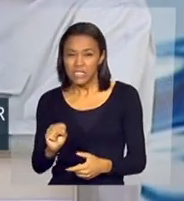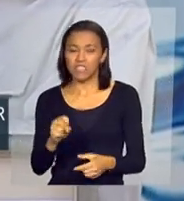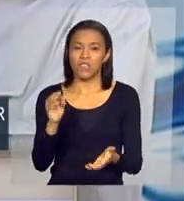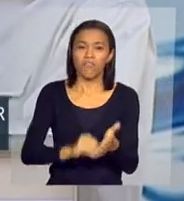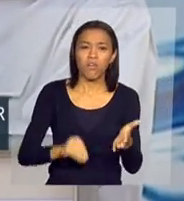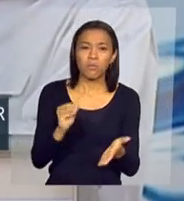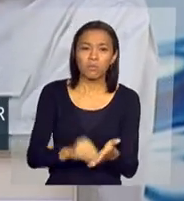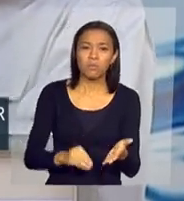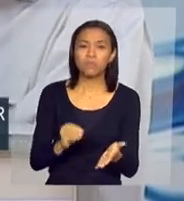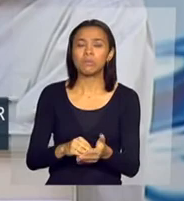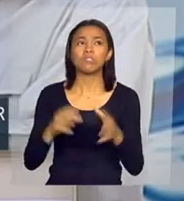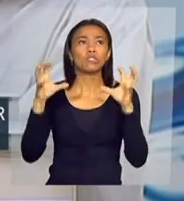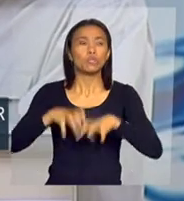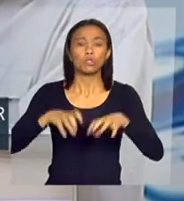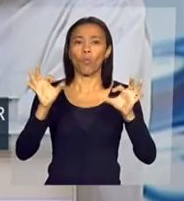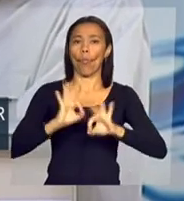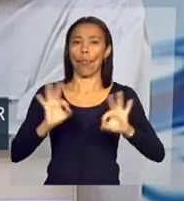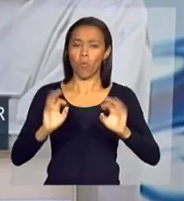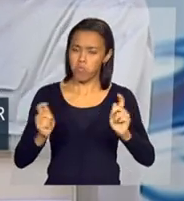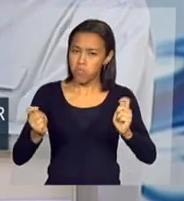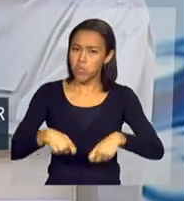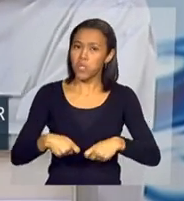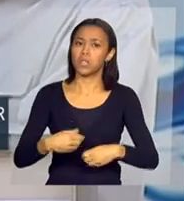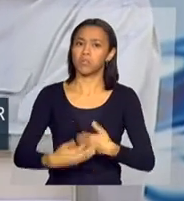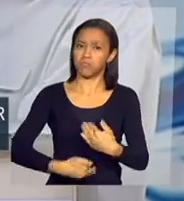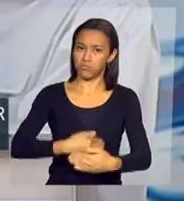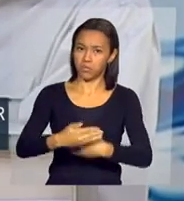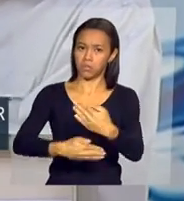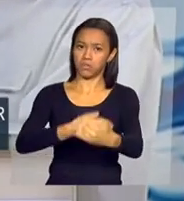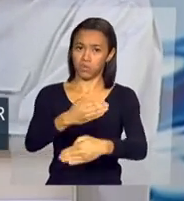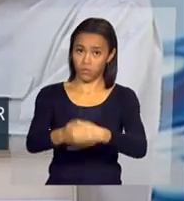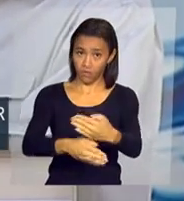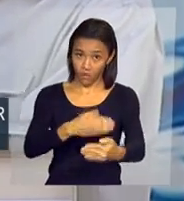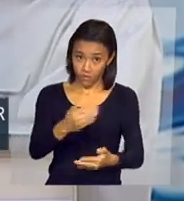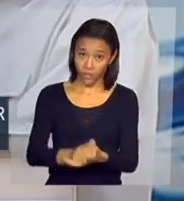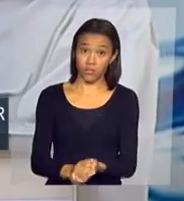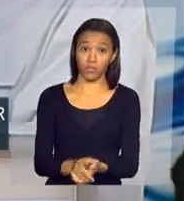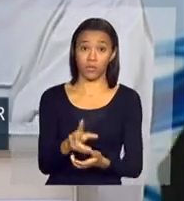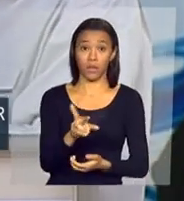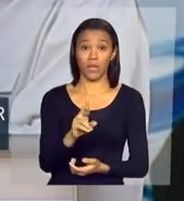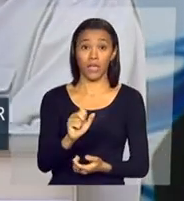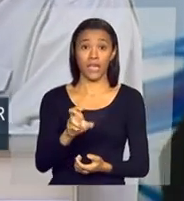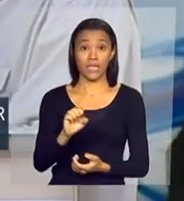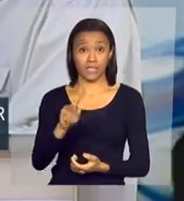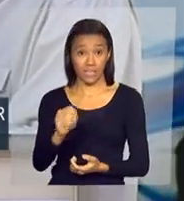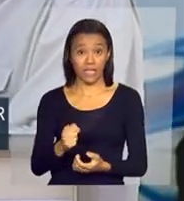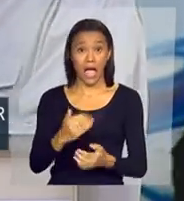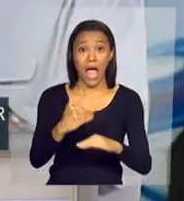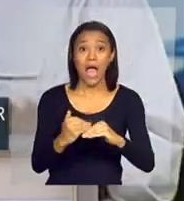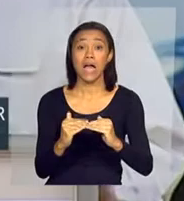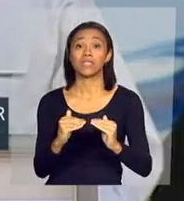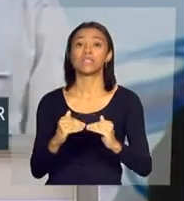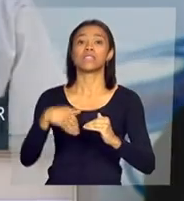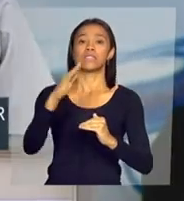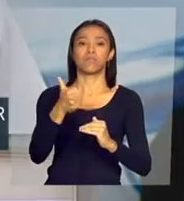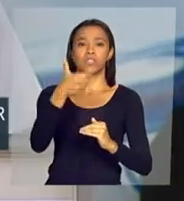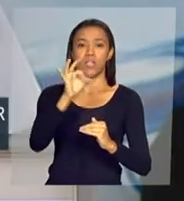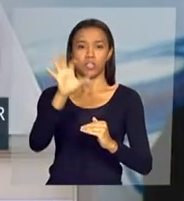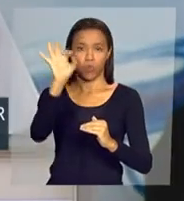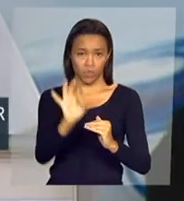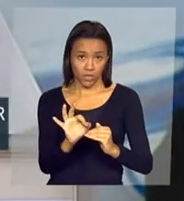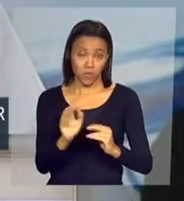chuva, pudesse ter crescido a sua receita corrente líquida acima de 10%. Pudesse